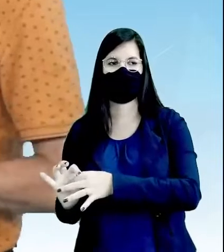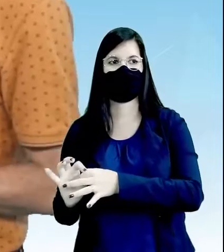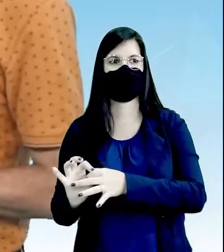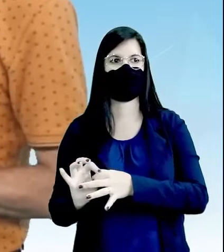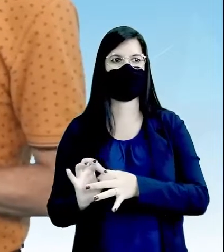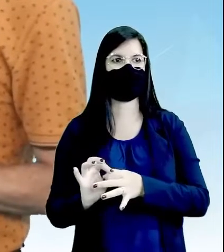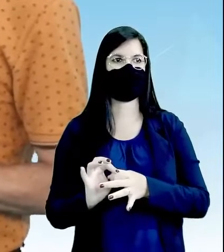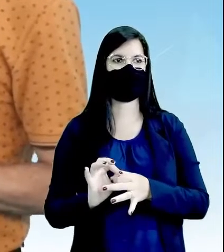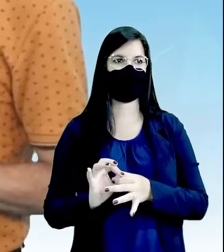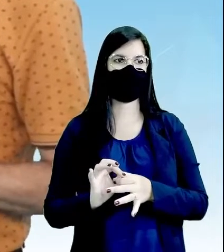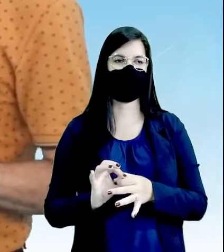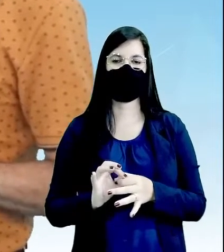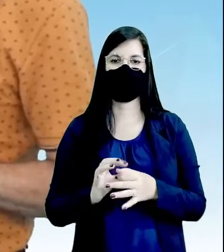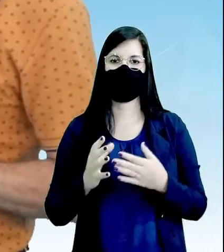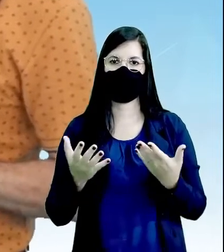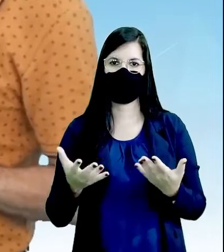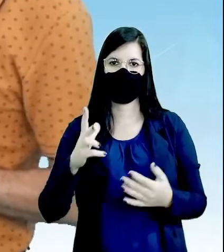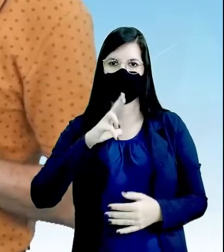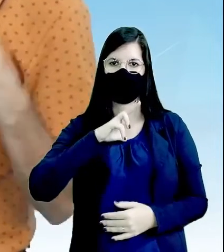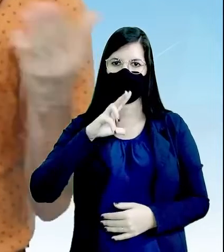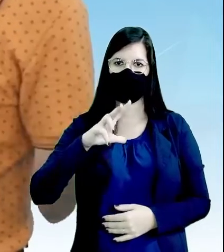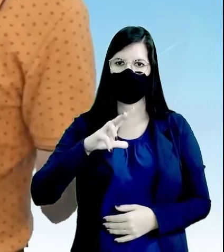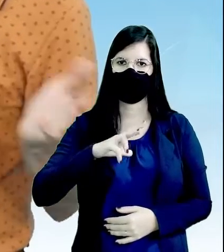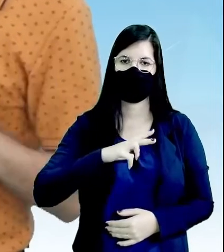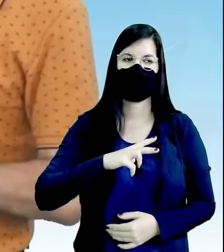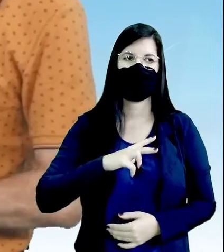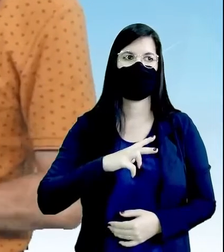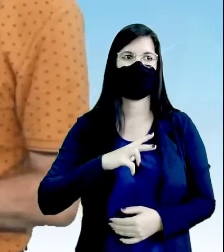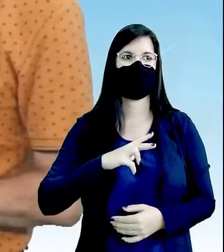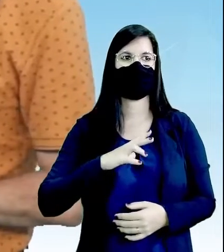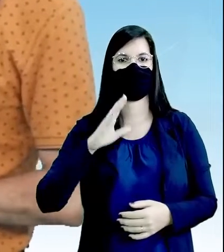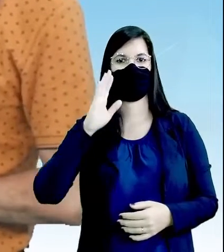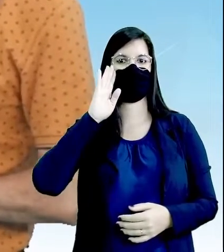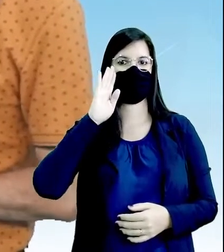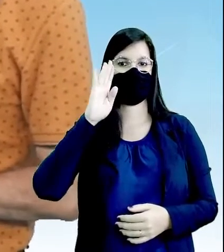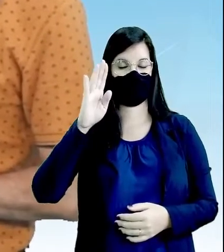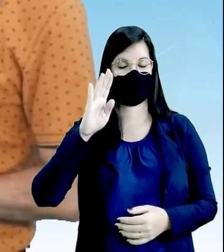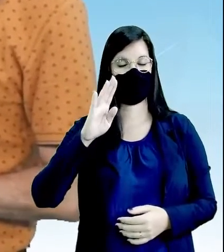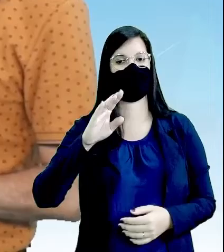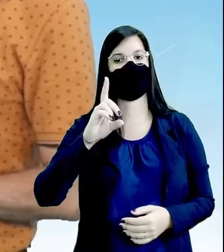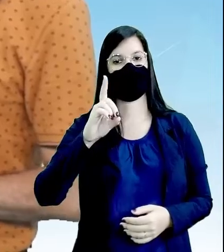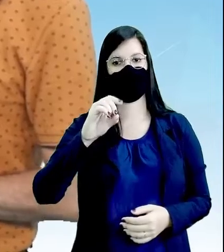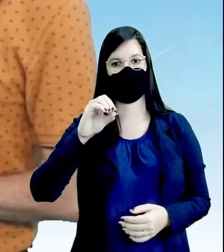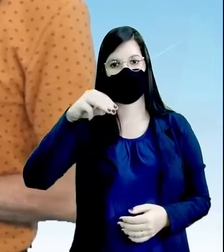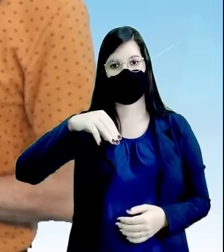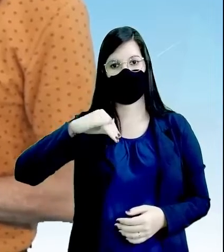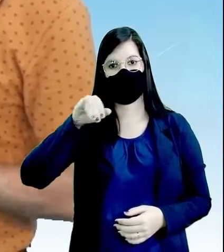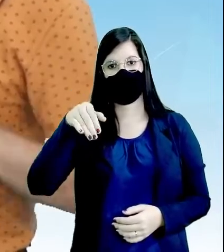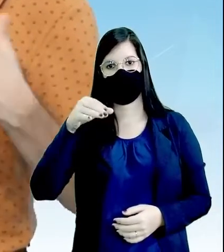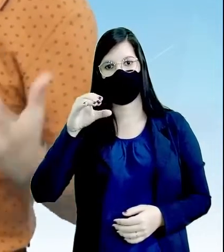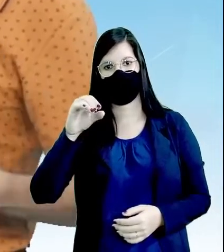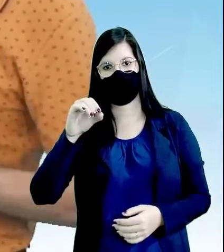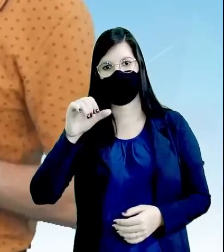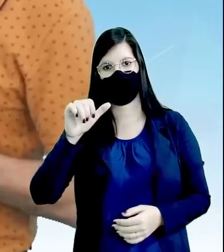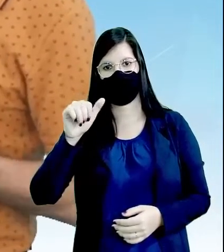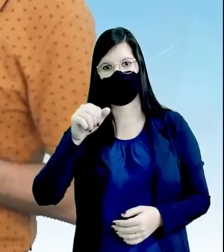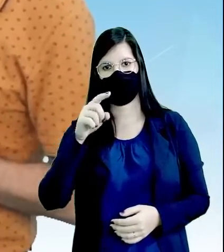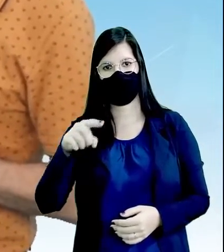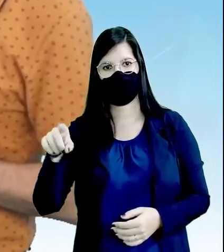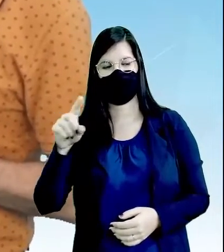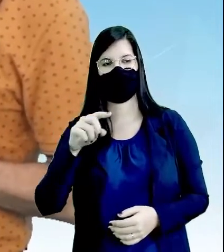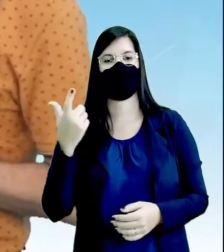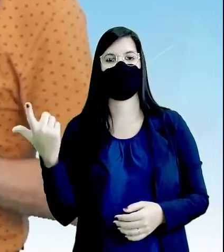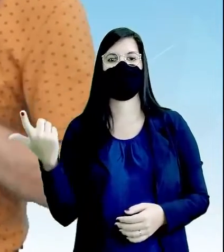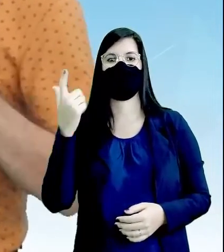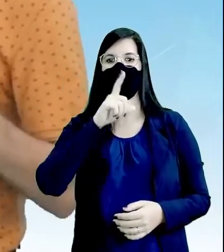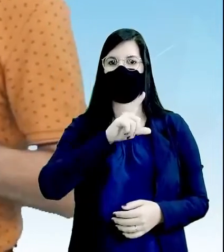o, Frei. os portugueses, né, principalmente Dom João e o seu grupo, eles conseguiram, depois